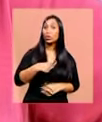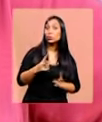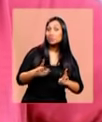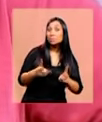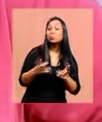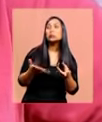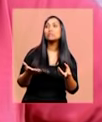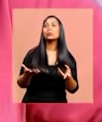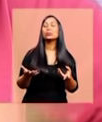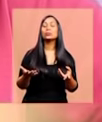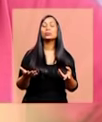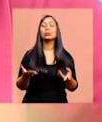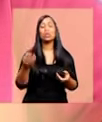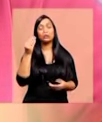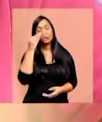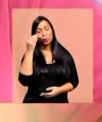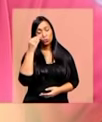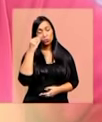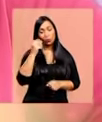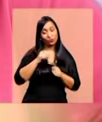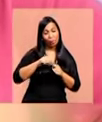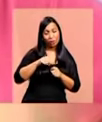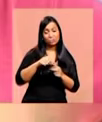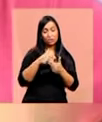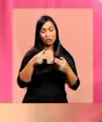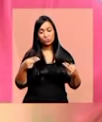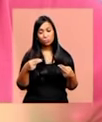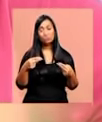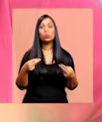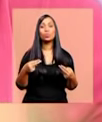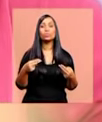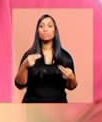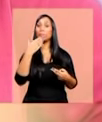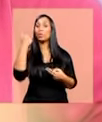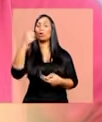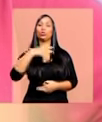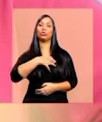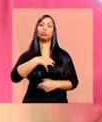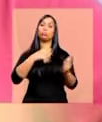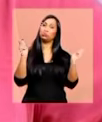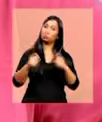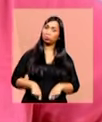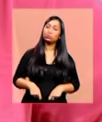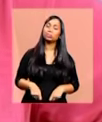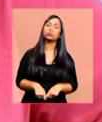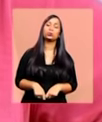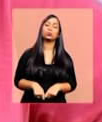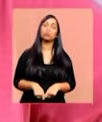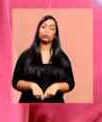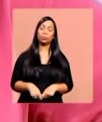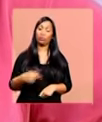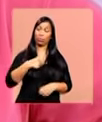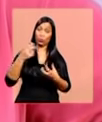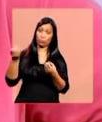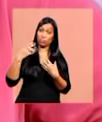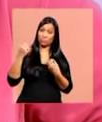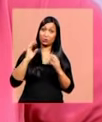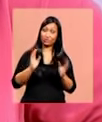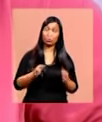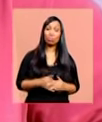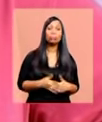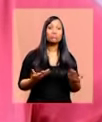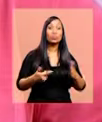Eu sempre tento fazer as coisas da melhor maneira possível, as quais eu fui